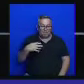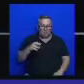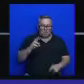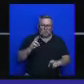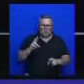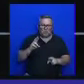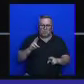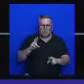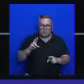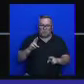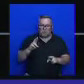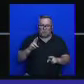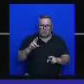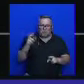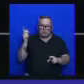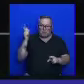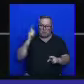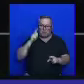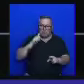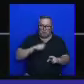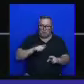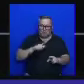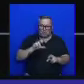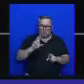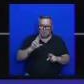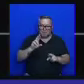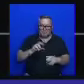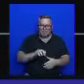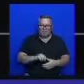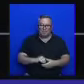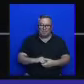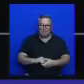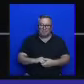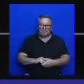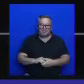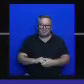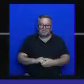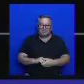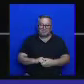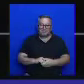Dedos cruzados, será que essa noite é a sua noite da sorte?